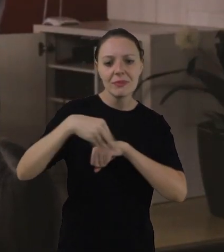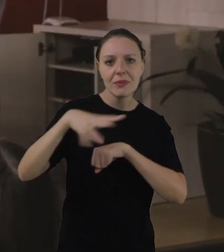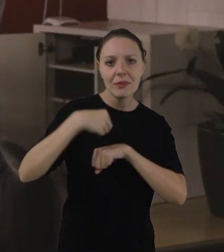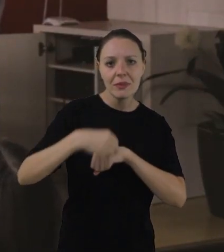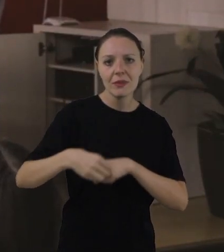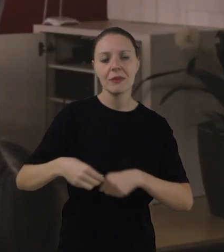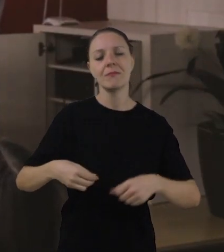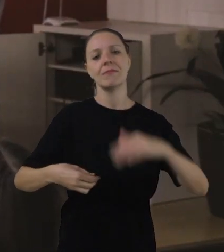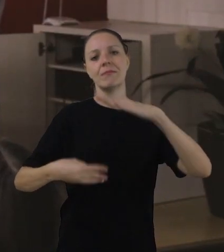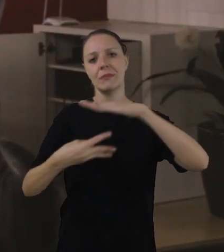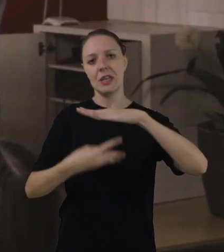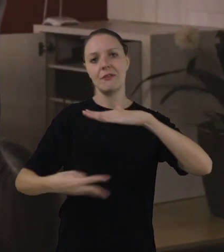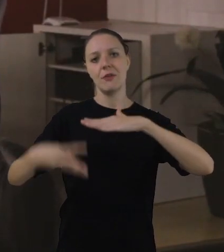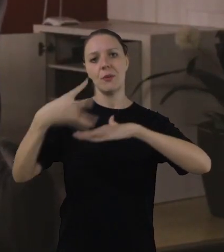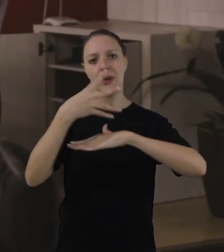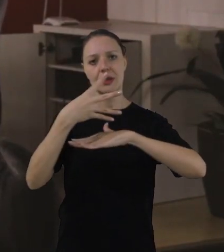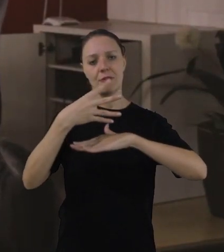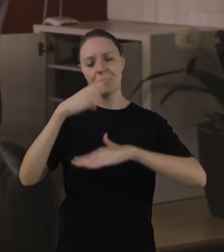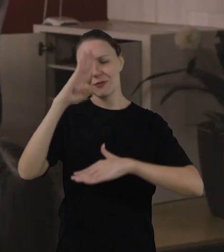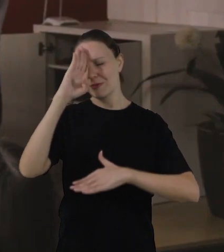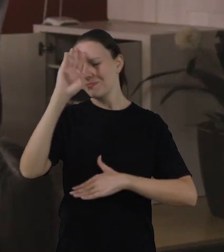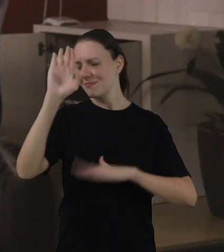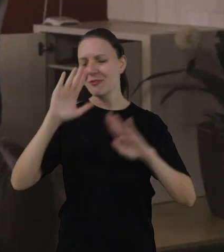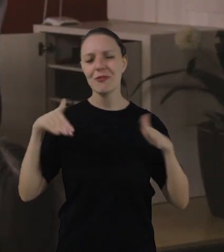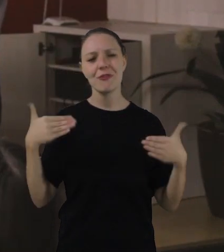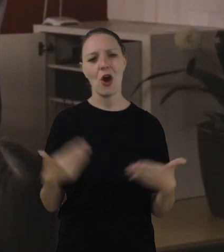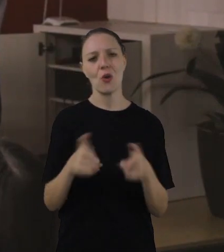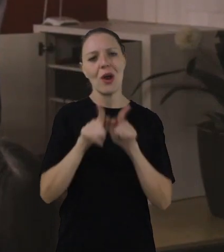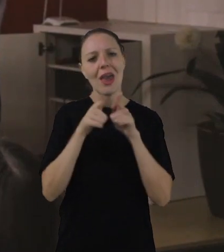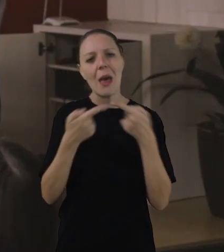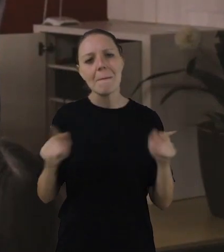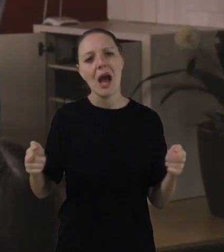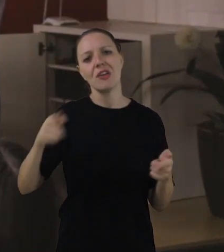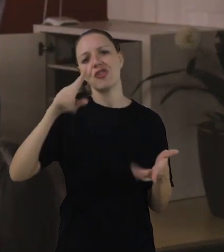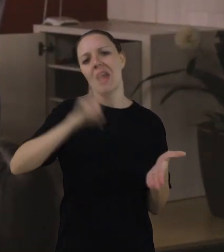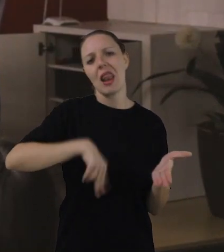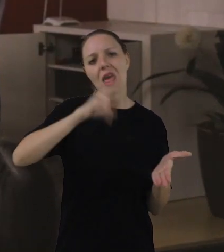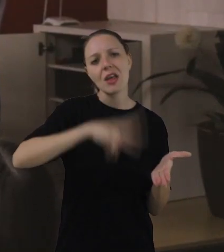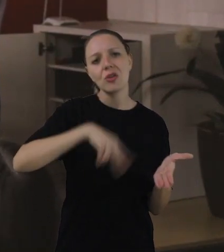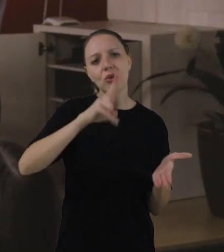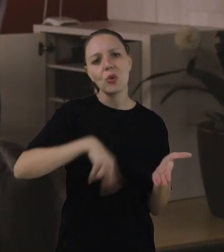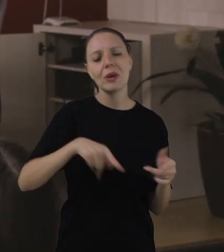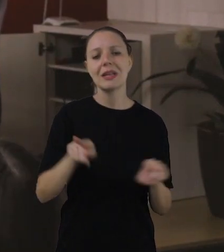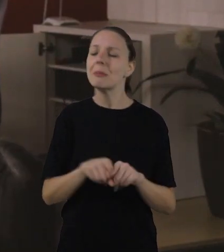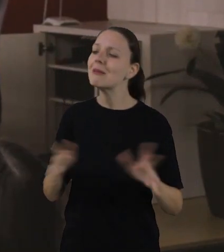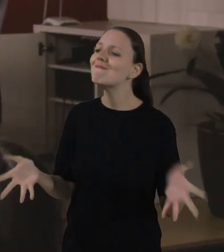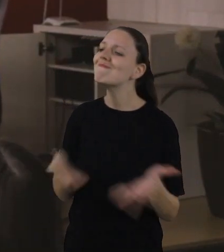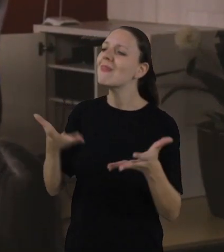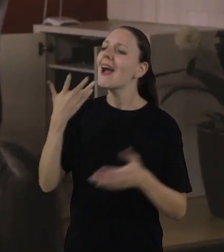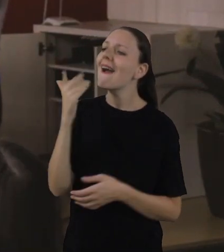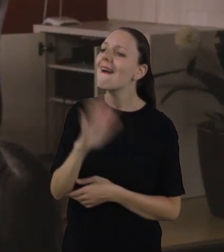trivium e o quadrivium, especialmente sobre a gramática, sobre a leitura e a importância do estímulo da leitura desde